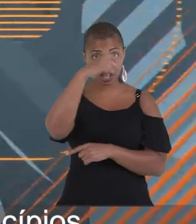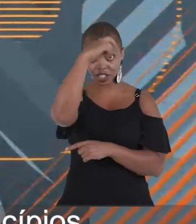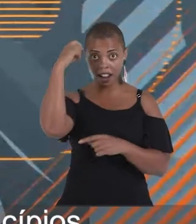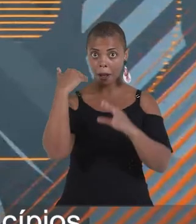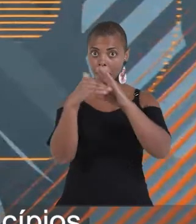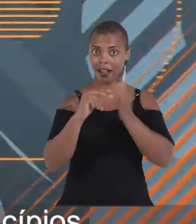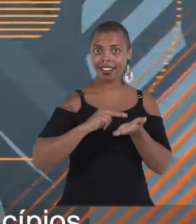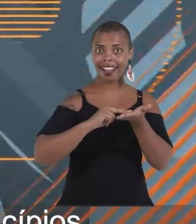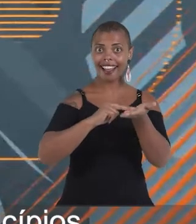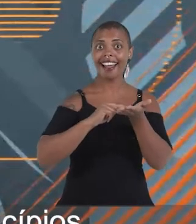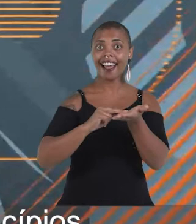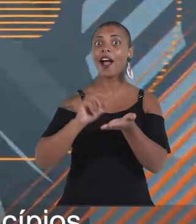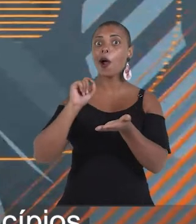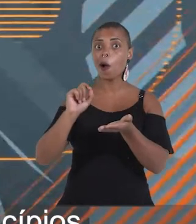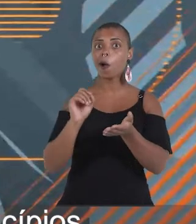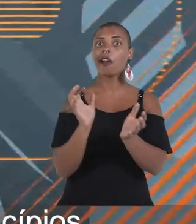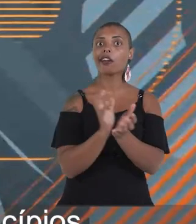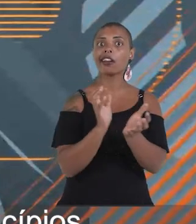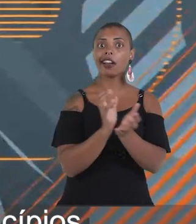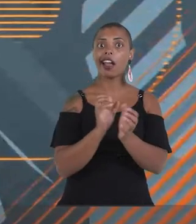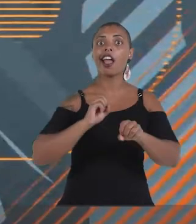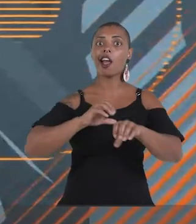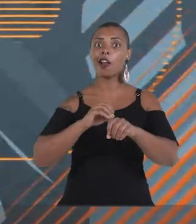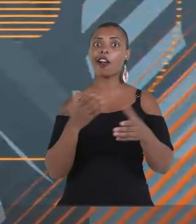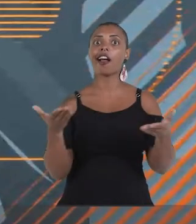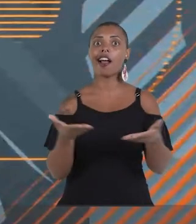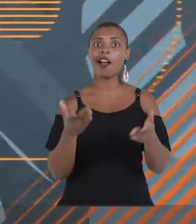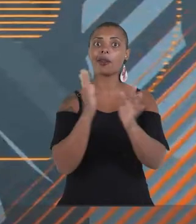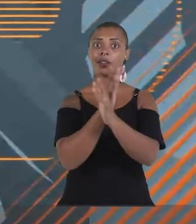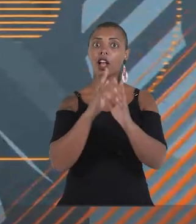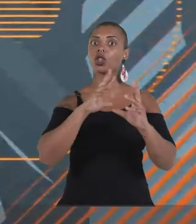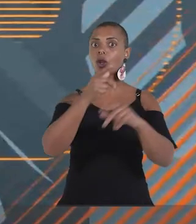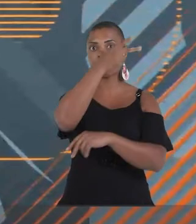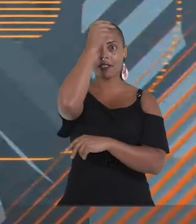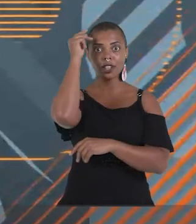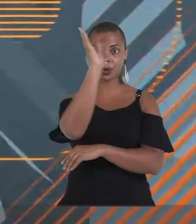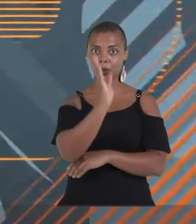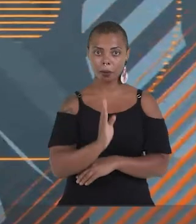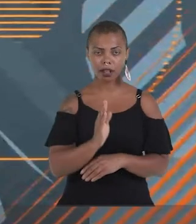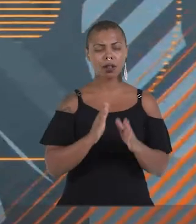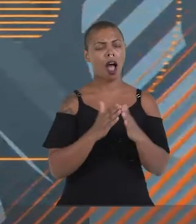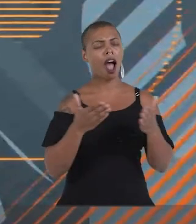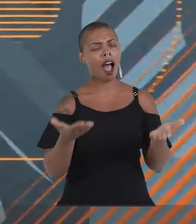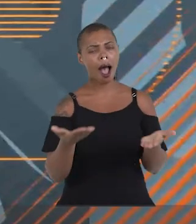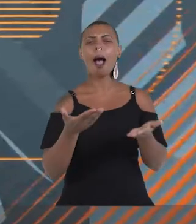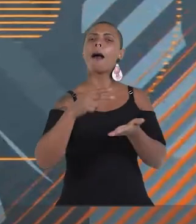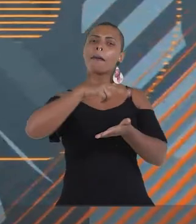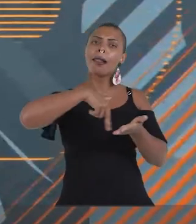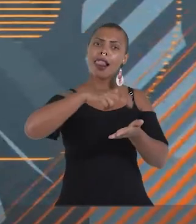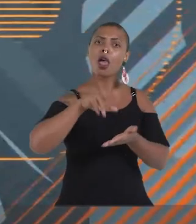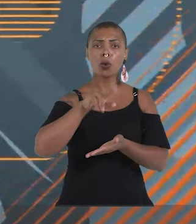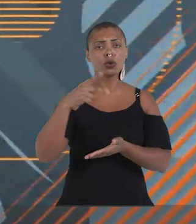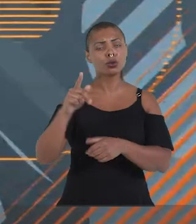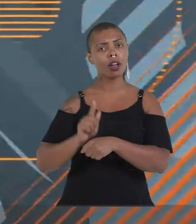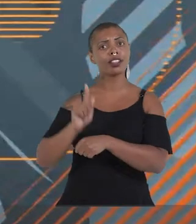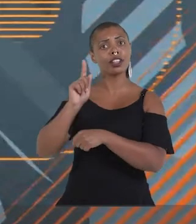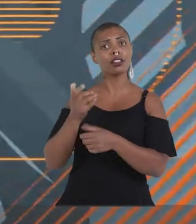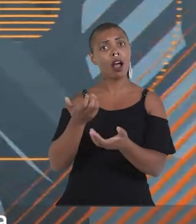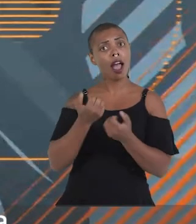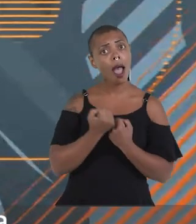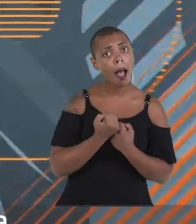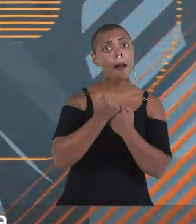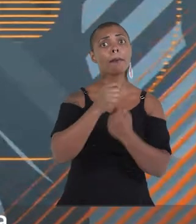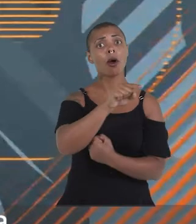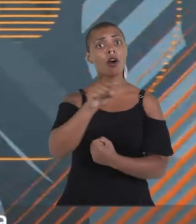enviar por correio o kit Educação já Municípios a todas as prefeituras do Brasil. Abra, leia e use em sua gestão.